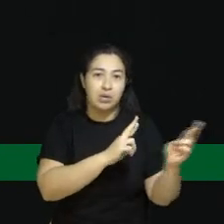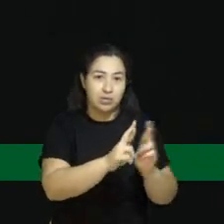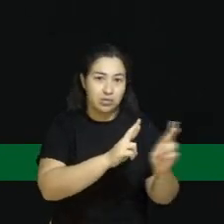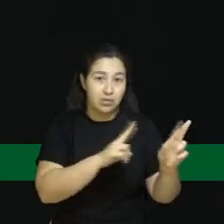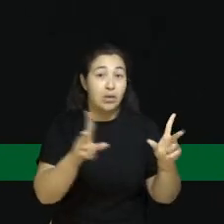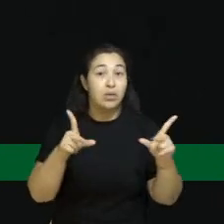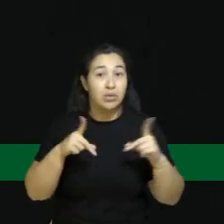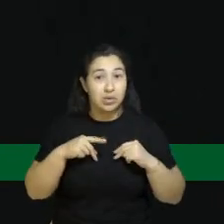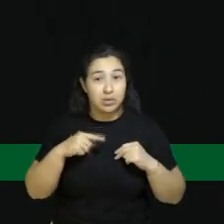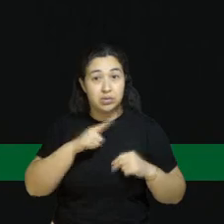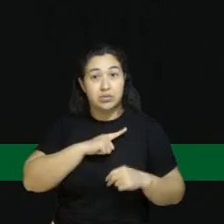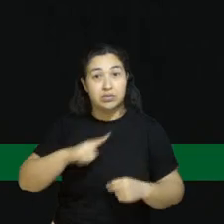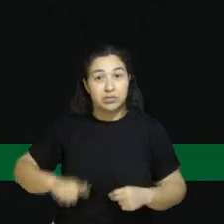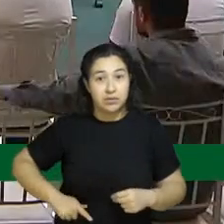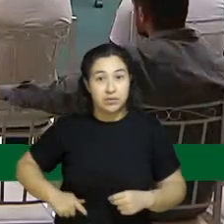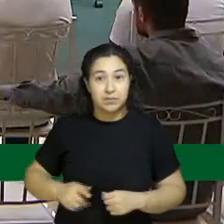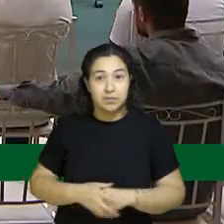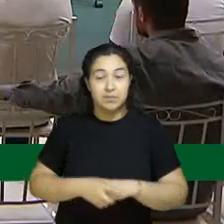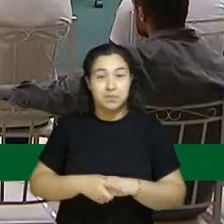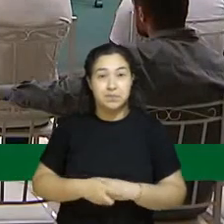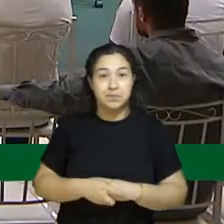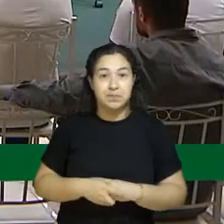Melo.